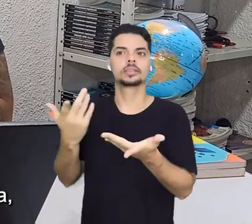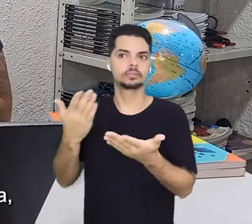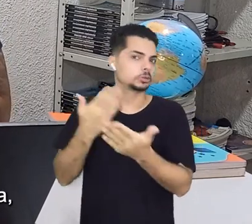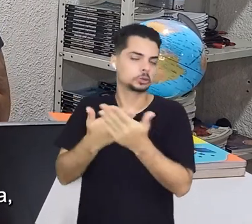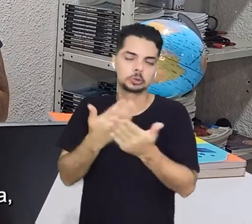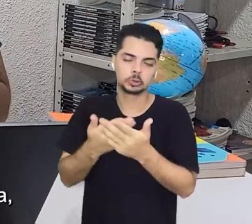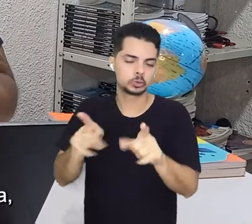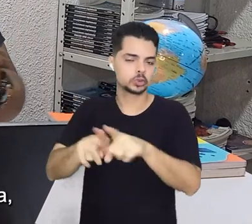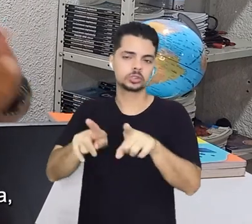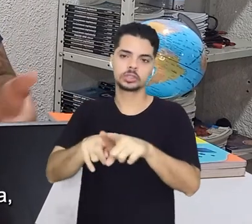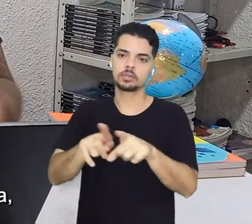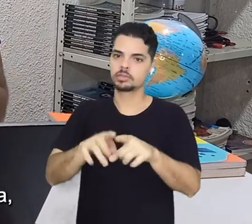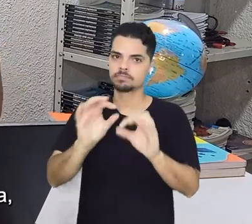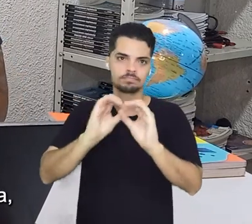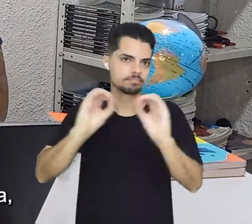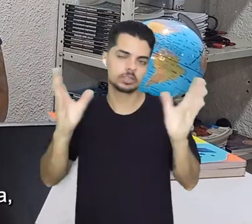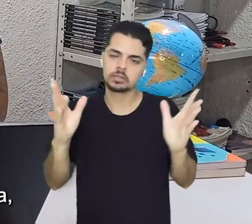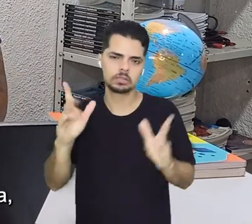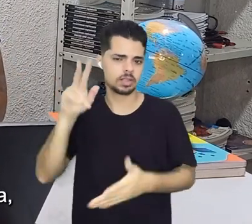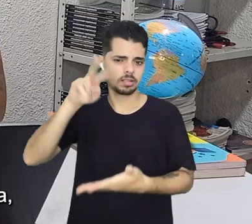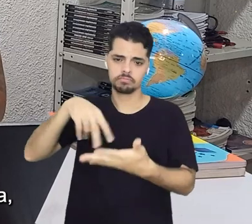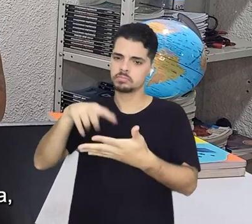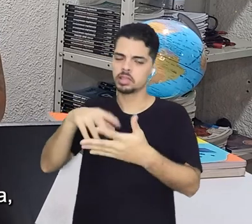pesquisa e também para